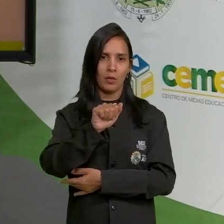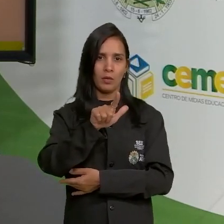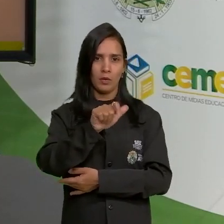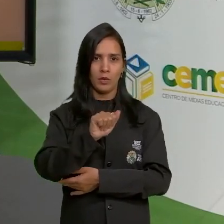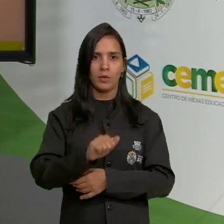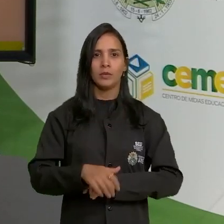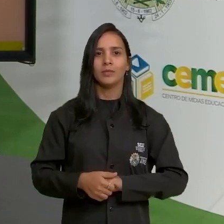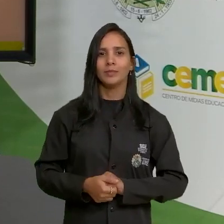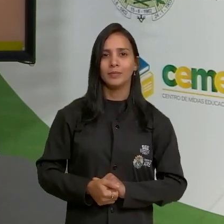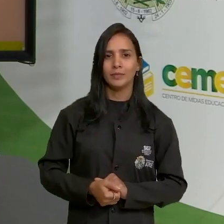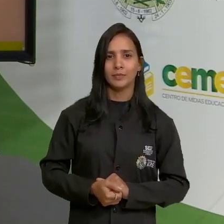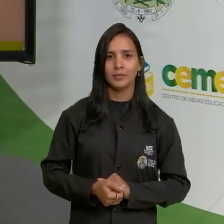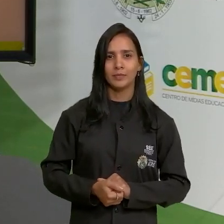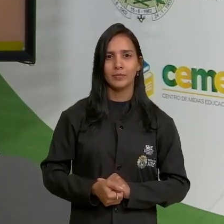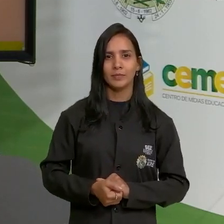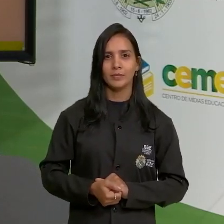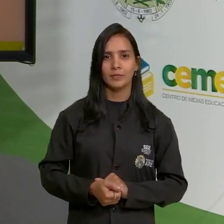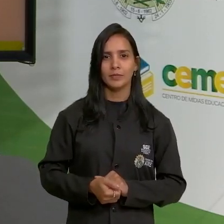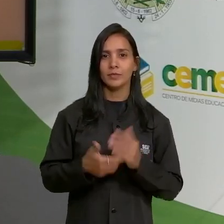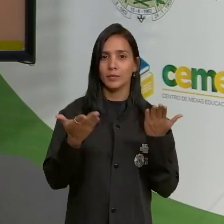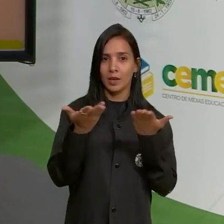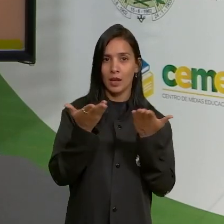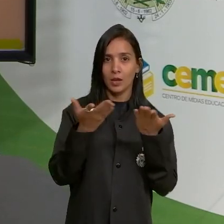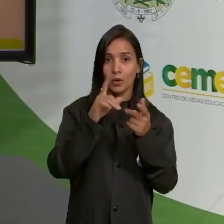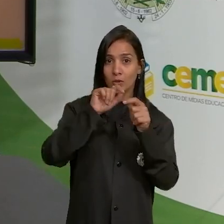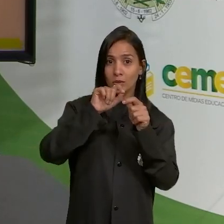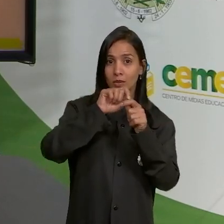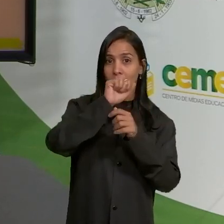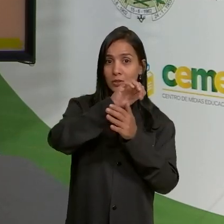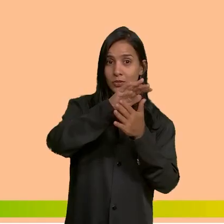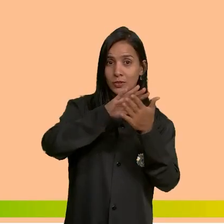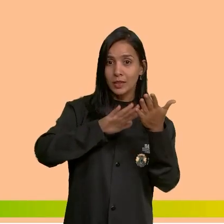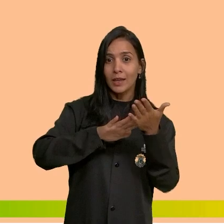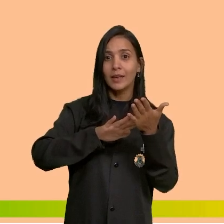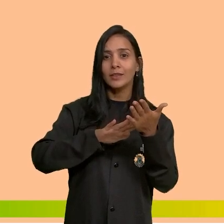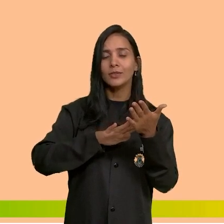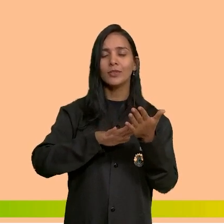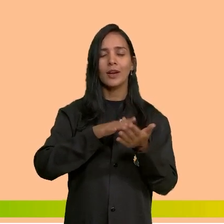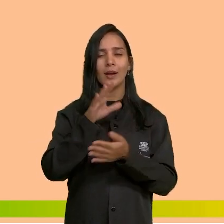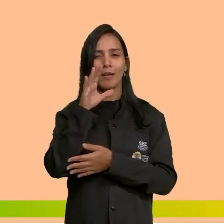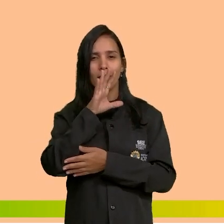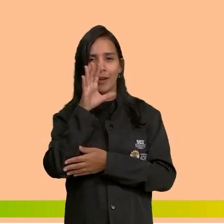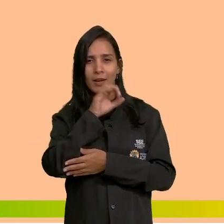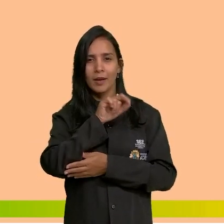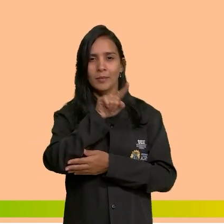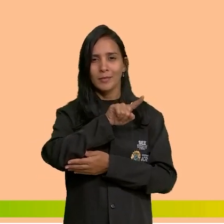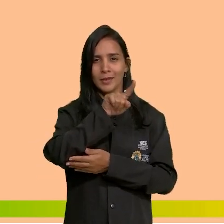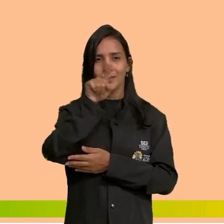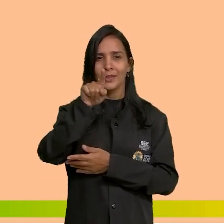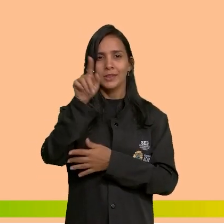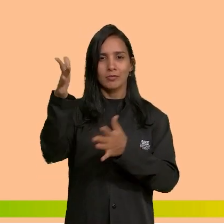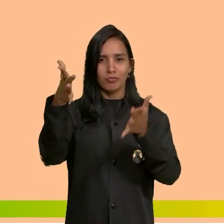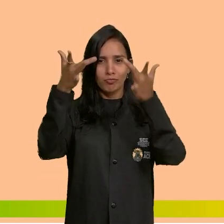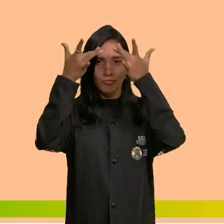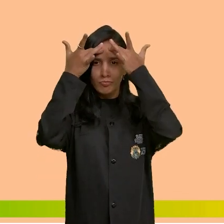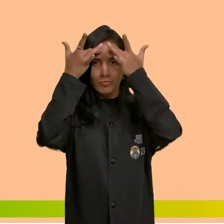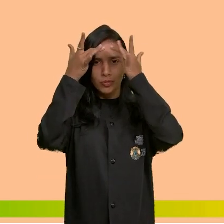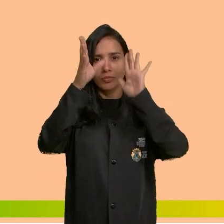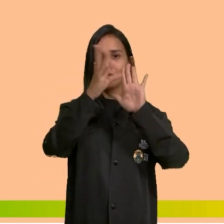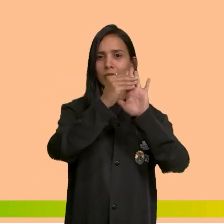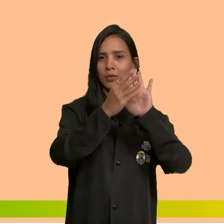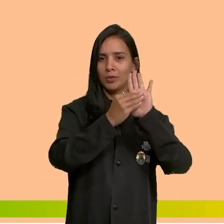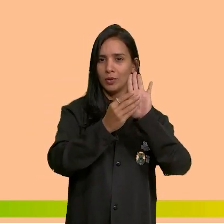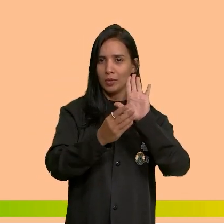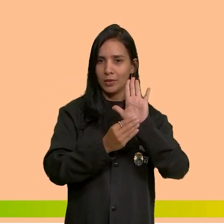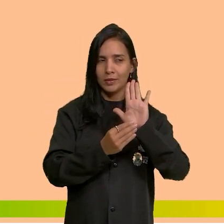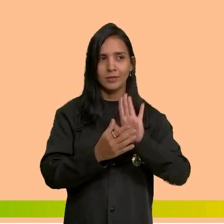vai para a nossa atividade, para a gente aplicar esse conhecimento. Então temos aí